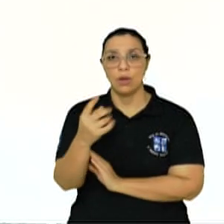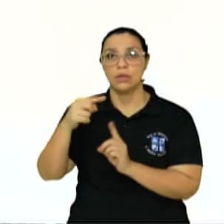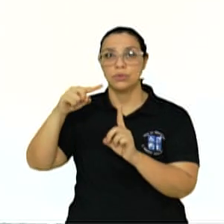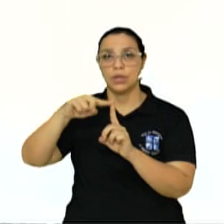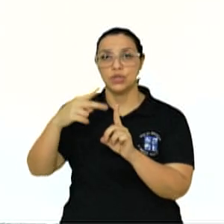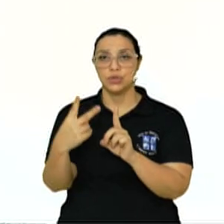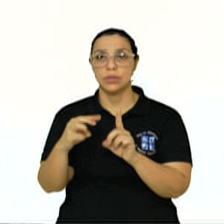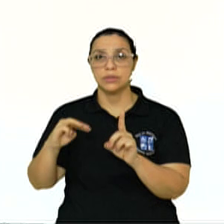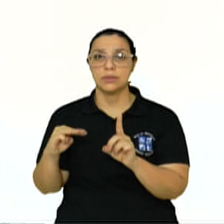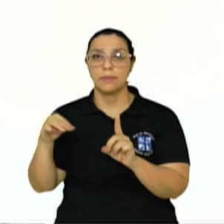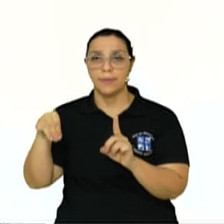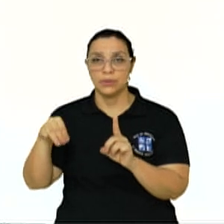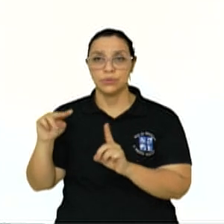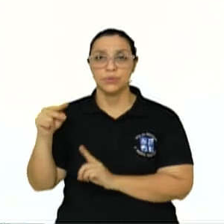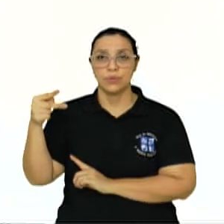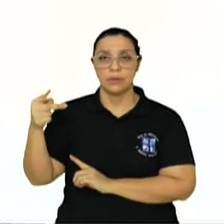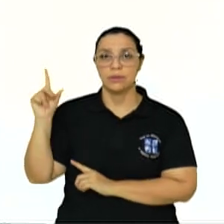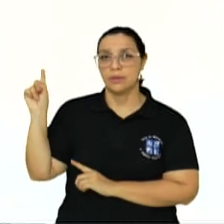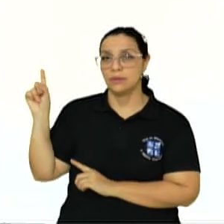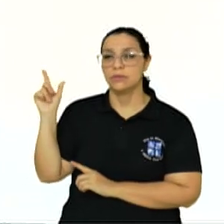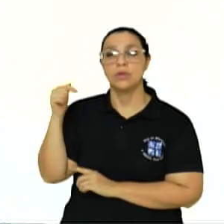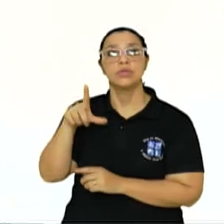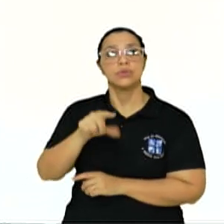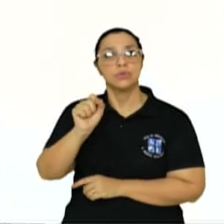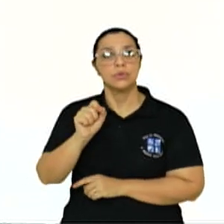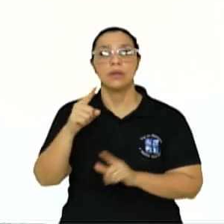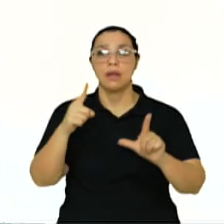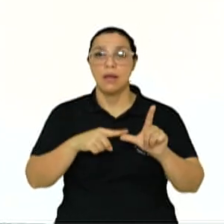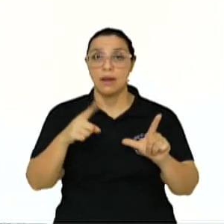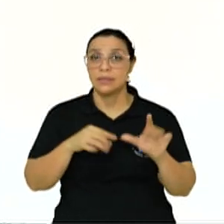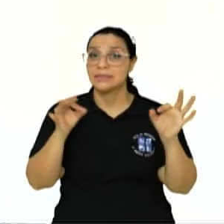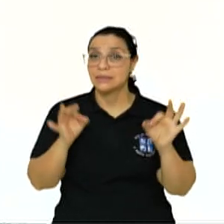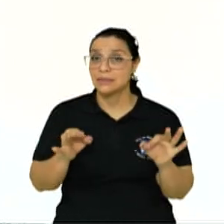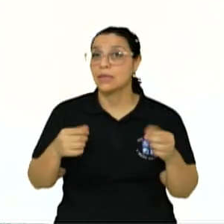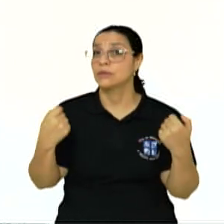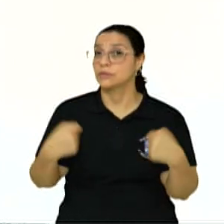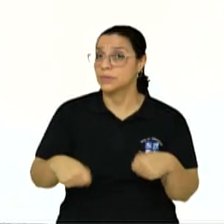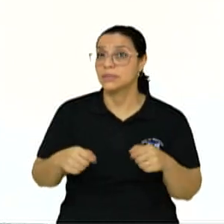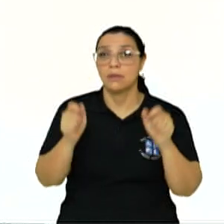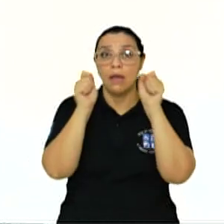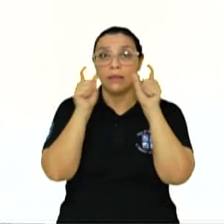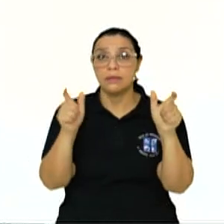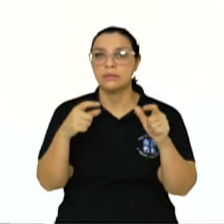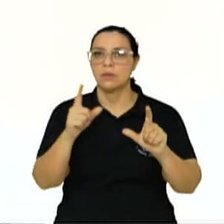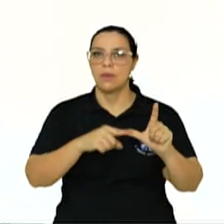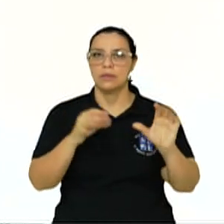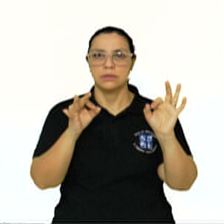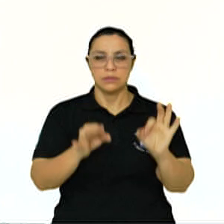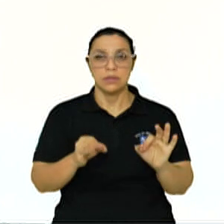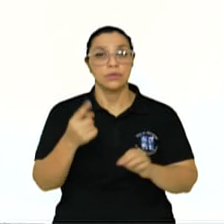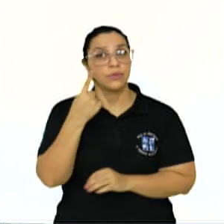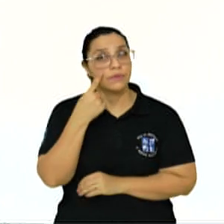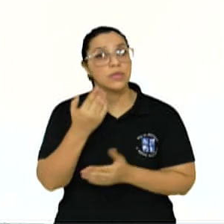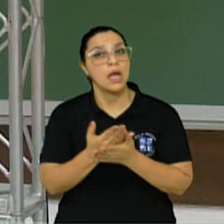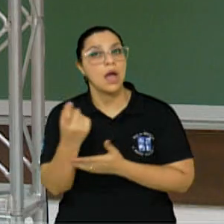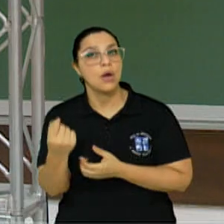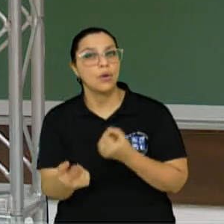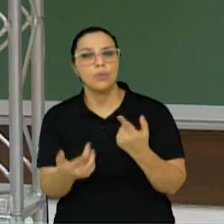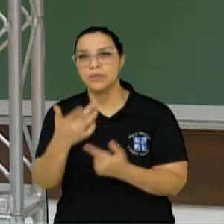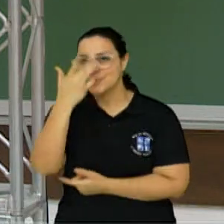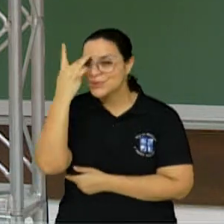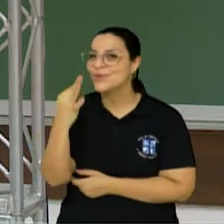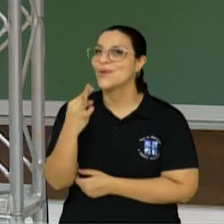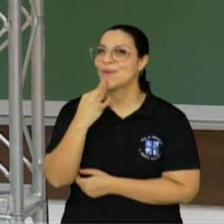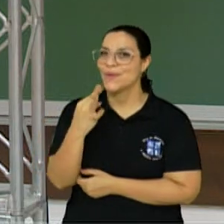de 2 metros quadrados. Na hora de marcar a alternativa, não deixe de marcar a alternativa certa. Olha que tem gente que eu já conheço,